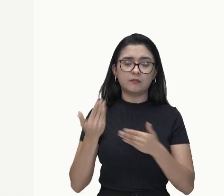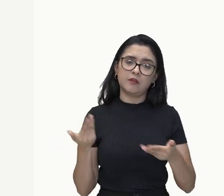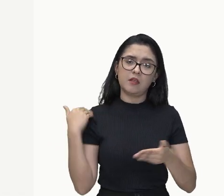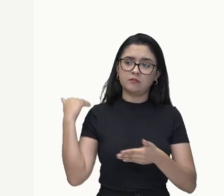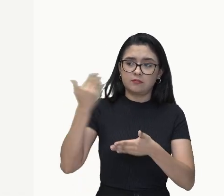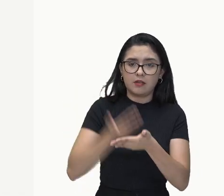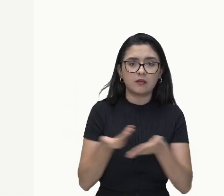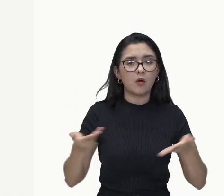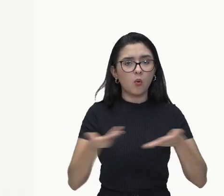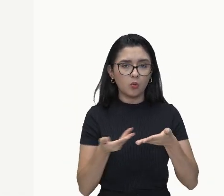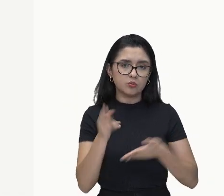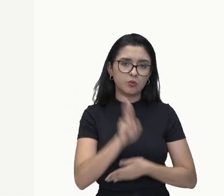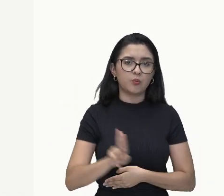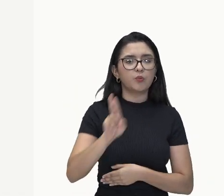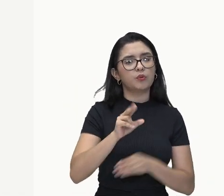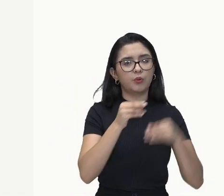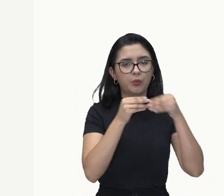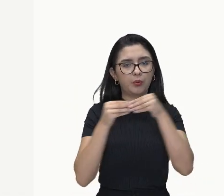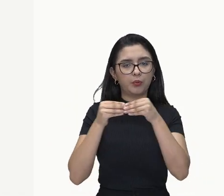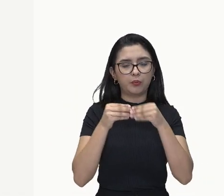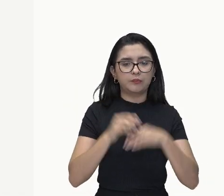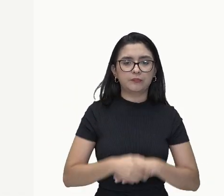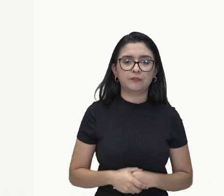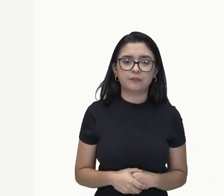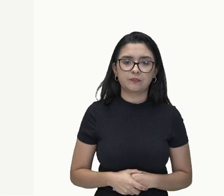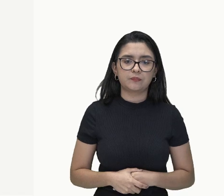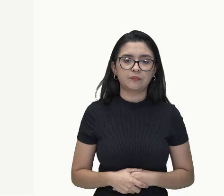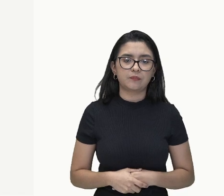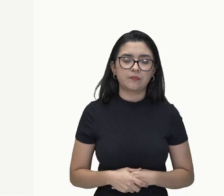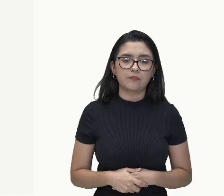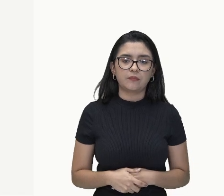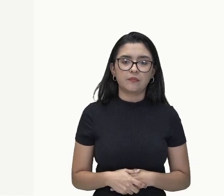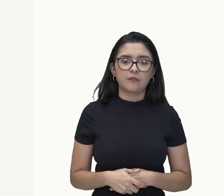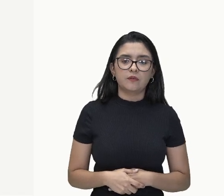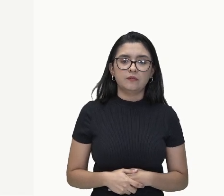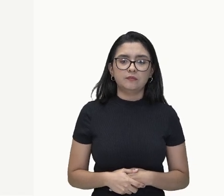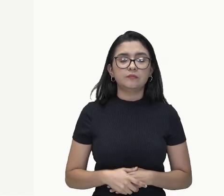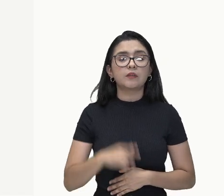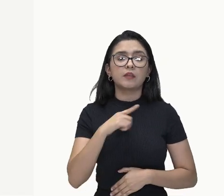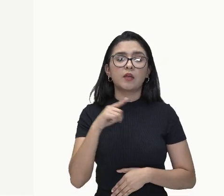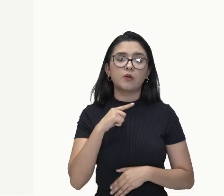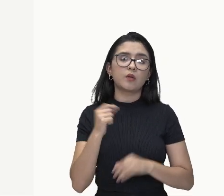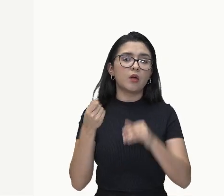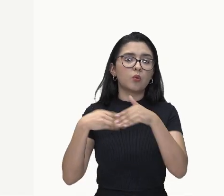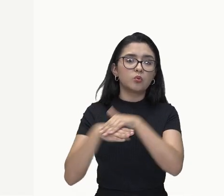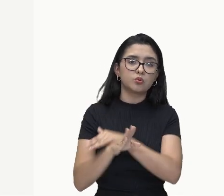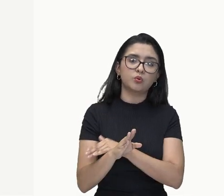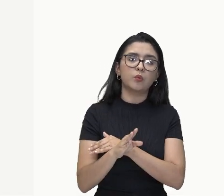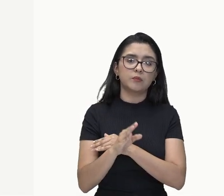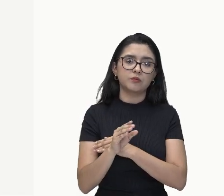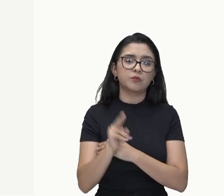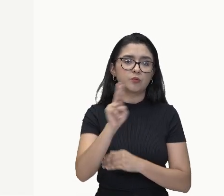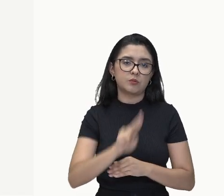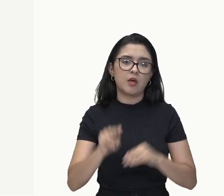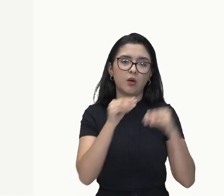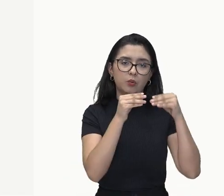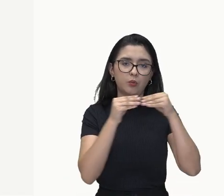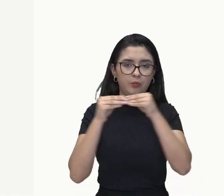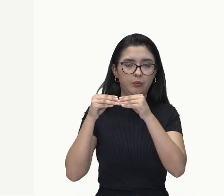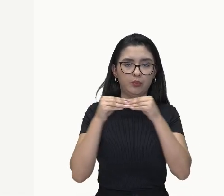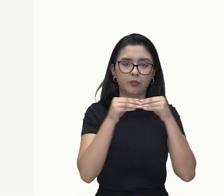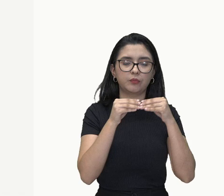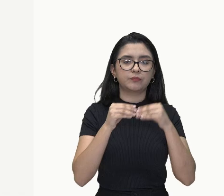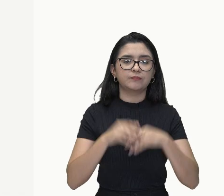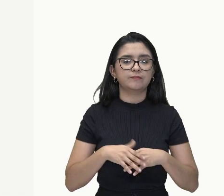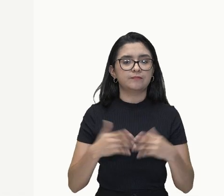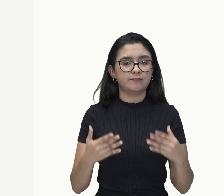continuam tendo, né? La costumbre de tocar la sampoña, o costume de tocar esse instrumento aí, né?